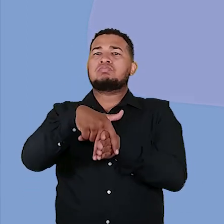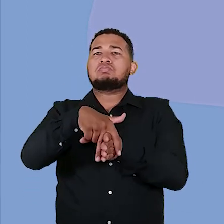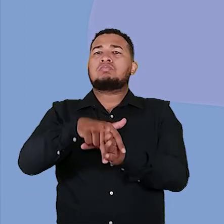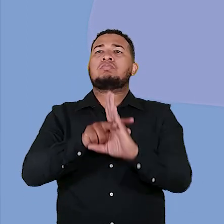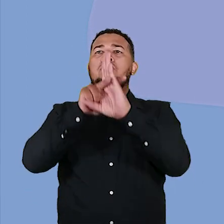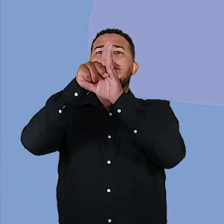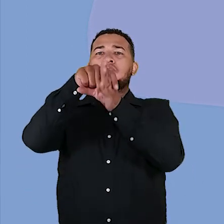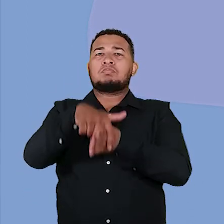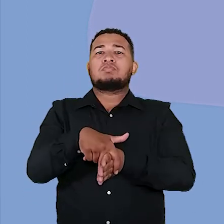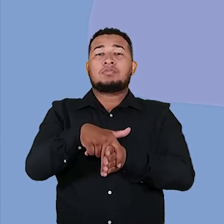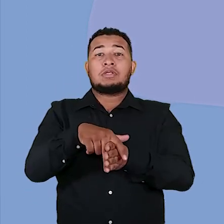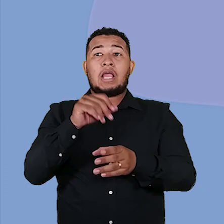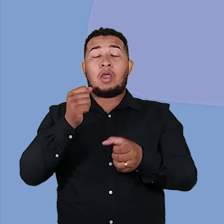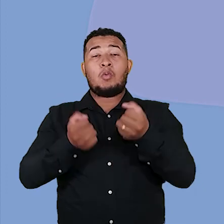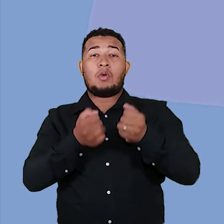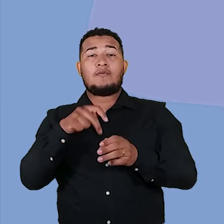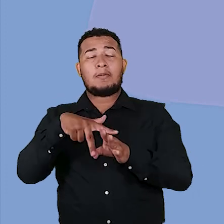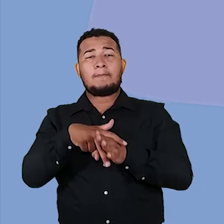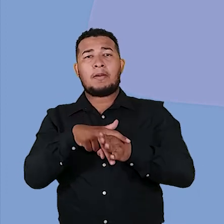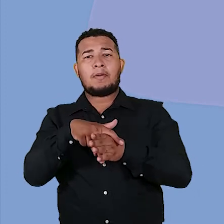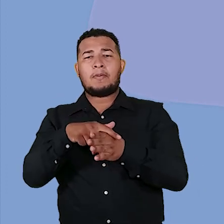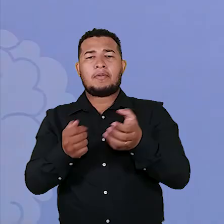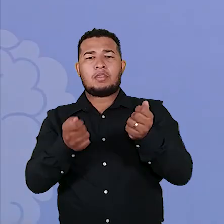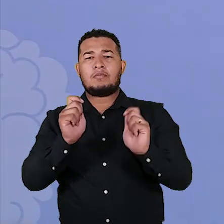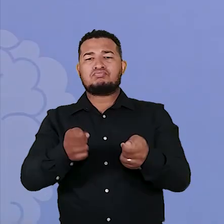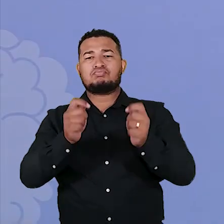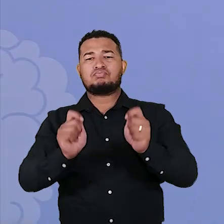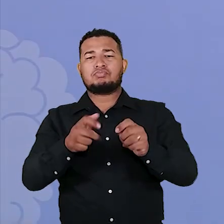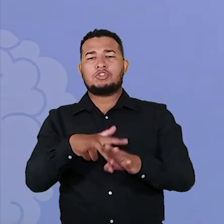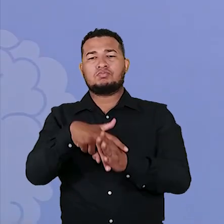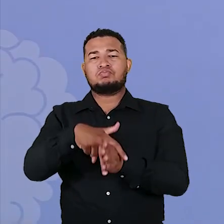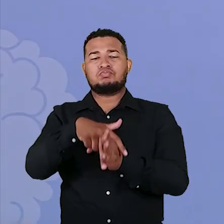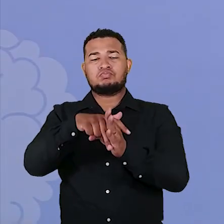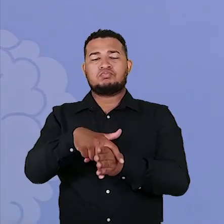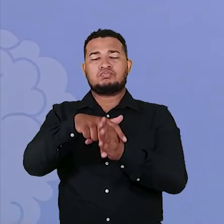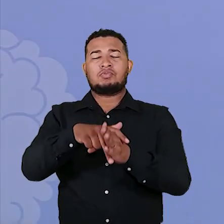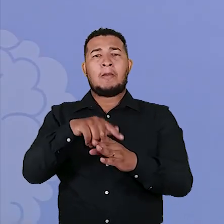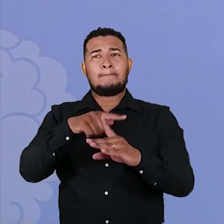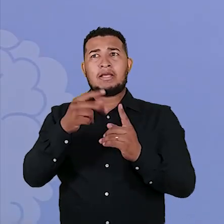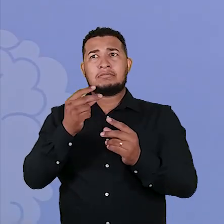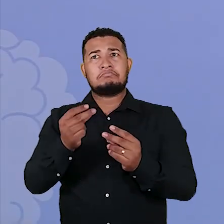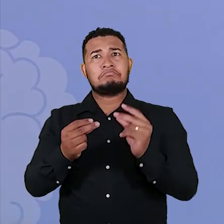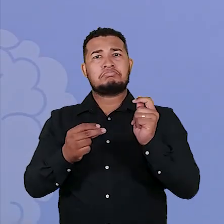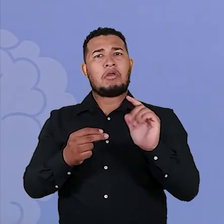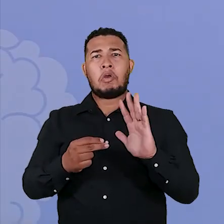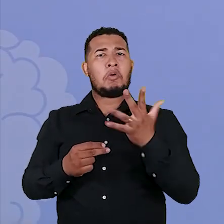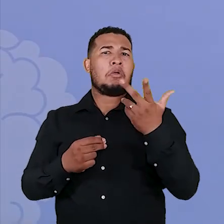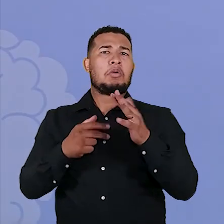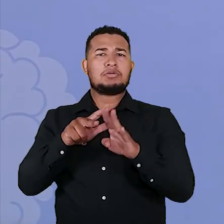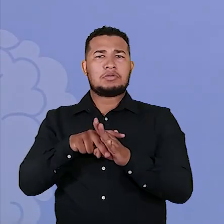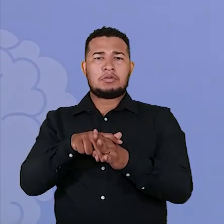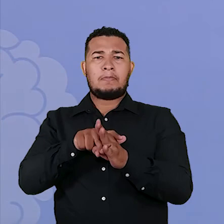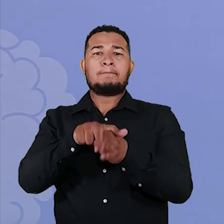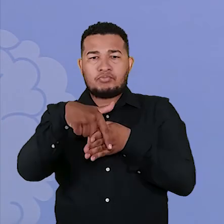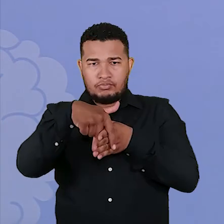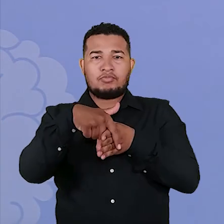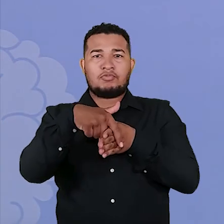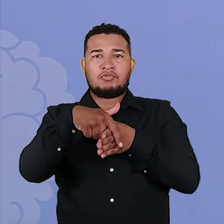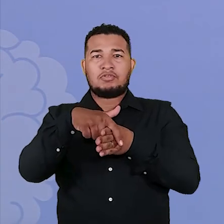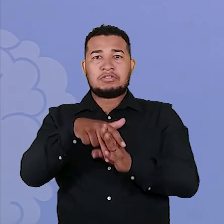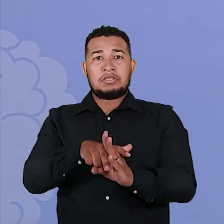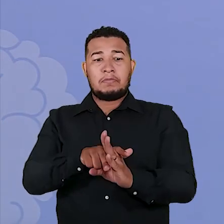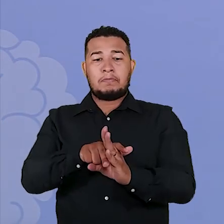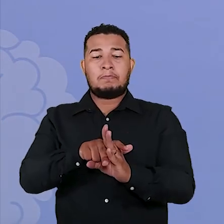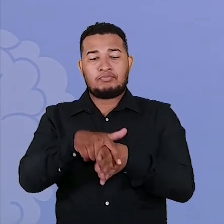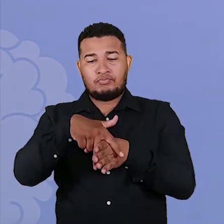cavalo, hipismo, e o cavalo está lá, o cavaleiro em cima dele, está numa velocidade, mas o cavalo se assusta com alguma coisa. E